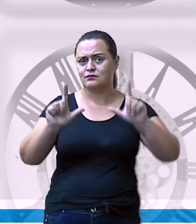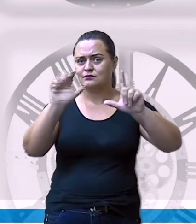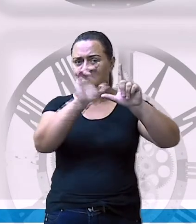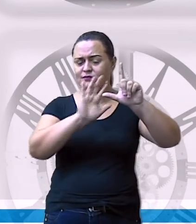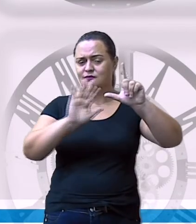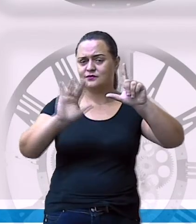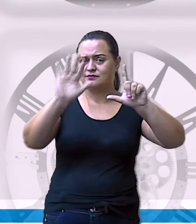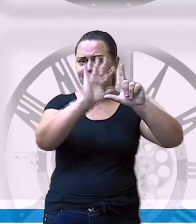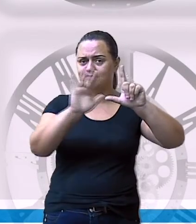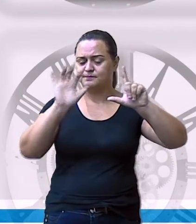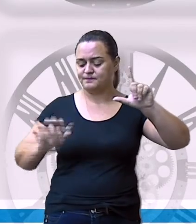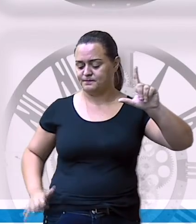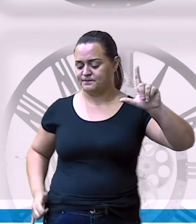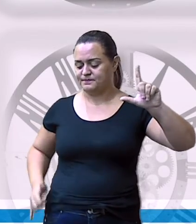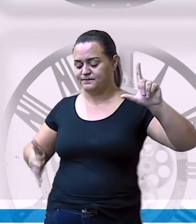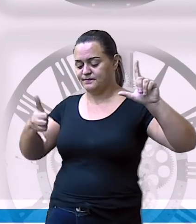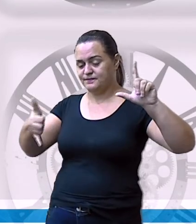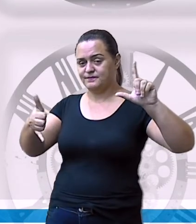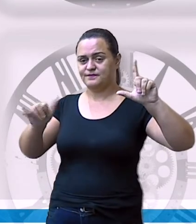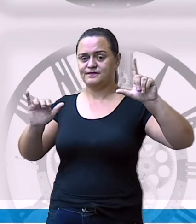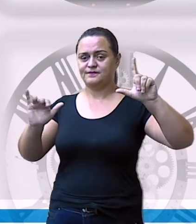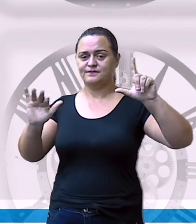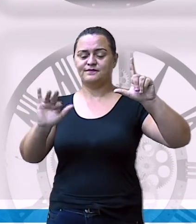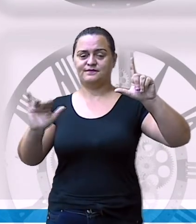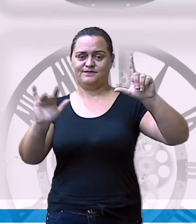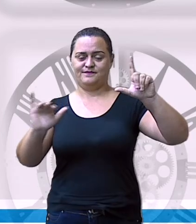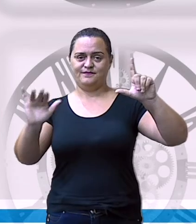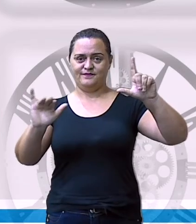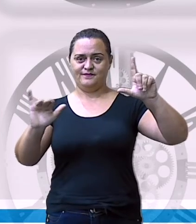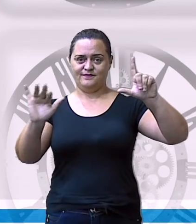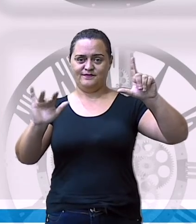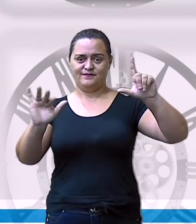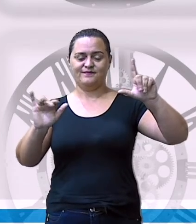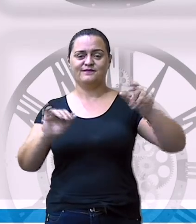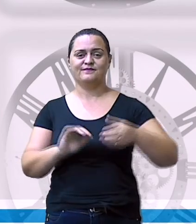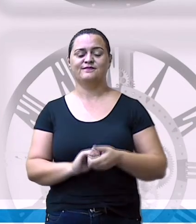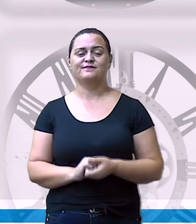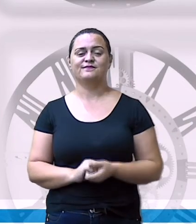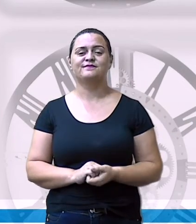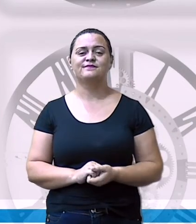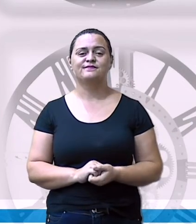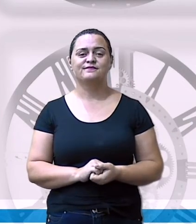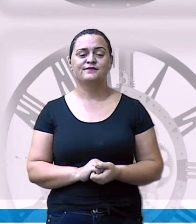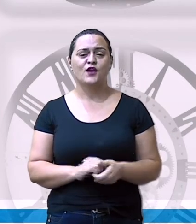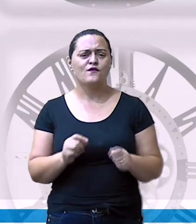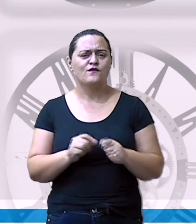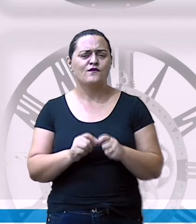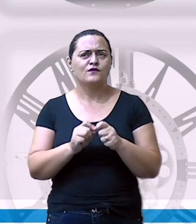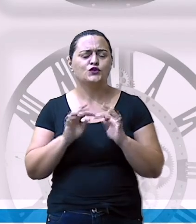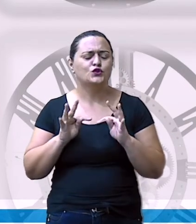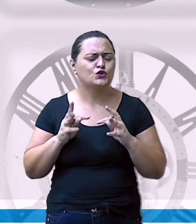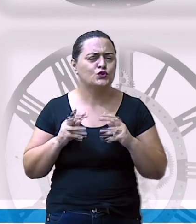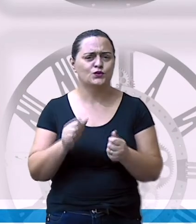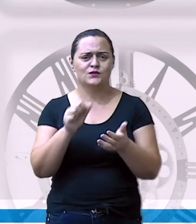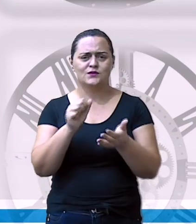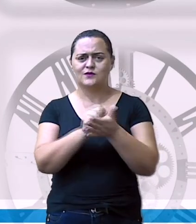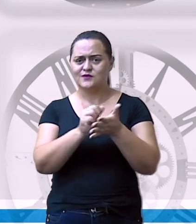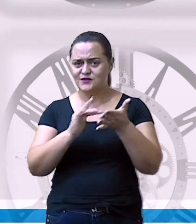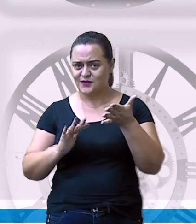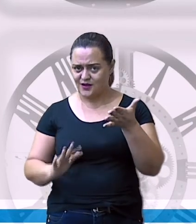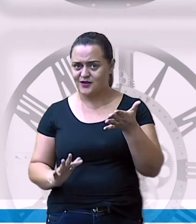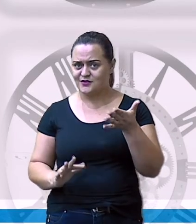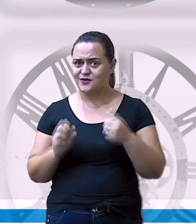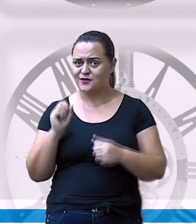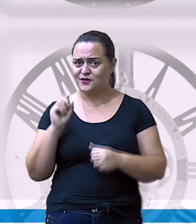vai apontar a câmera do celular para a imagem que aparece no canto da tela. Realizar todas as atividades.